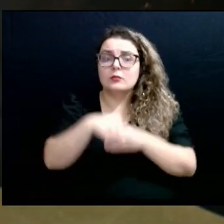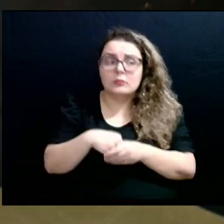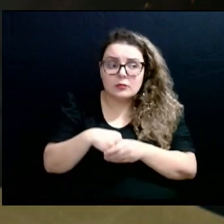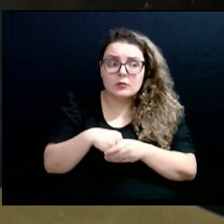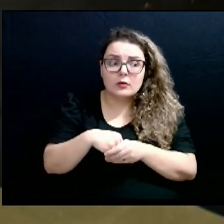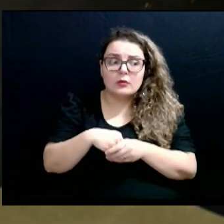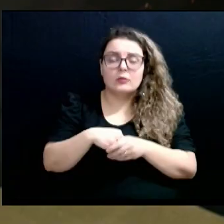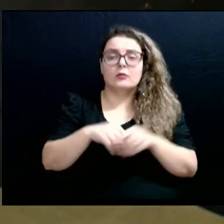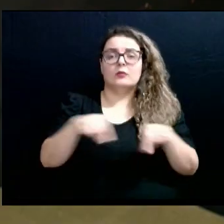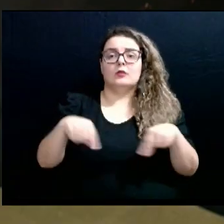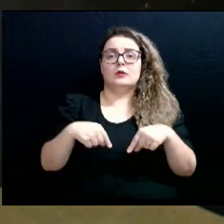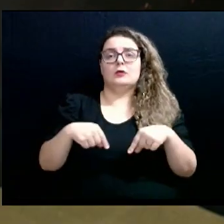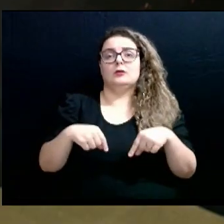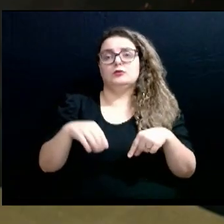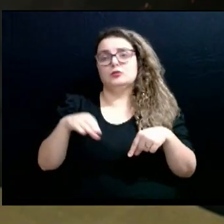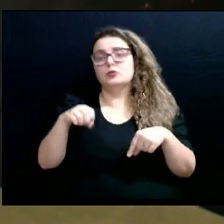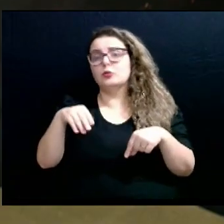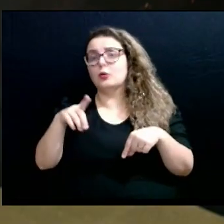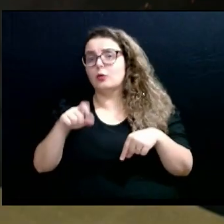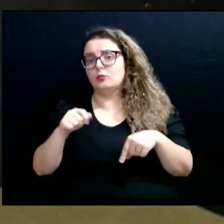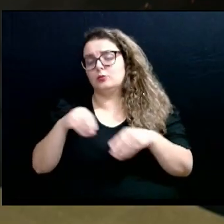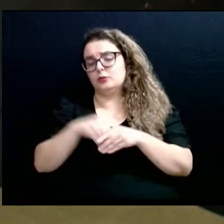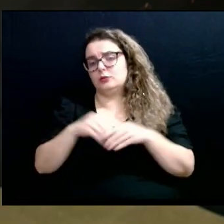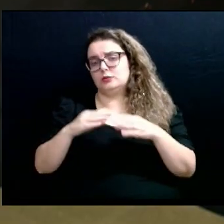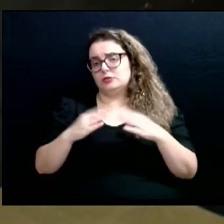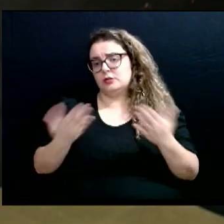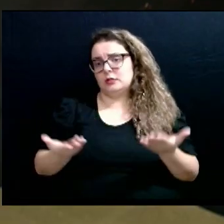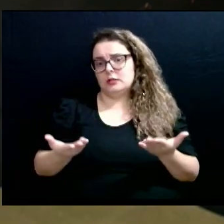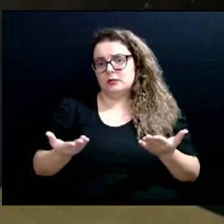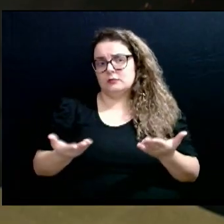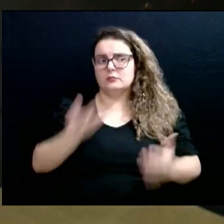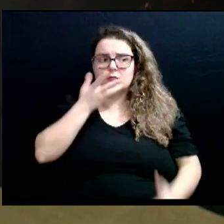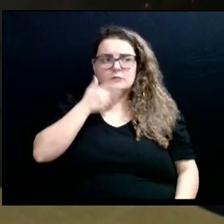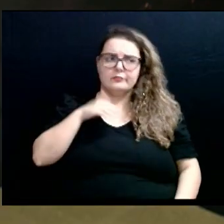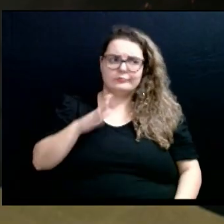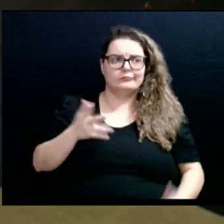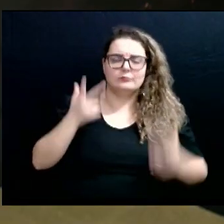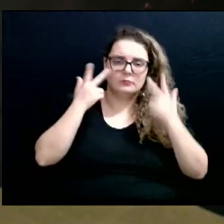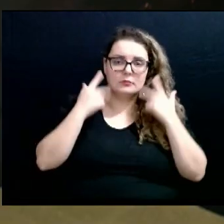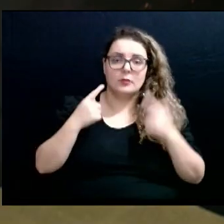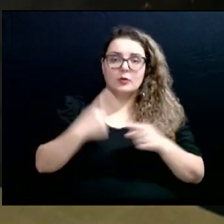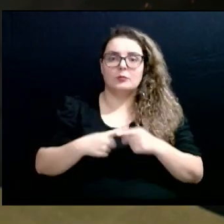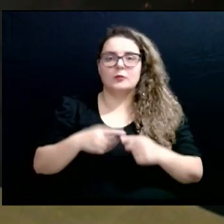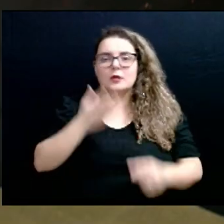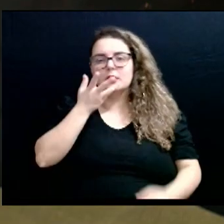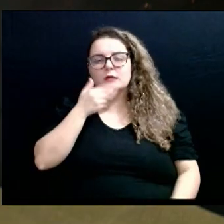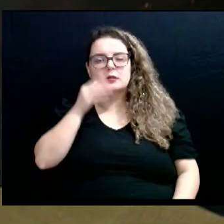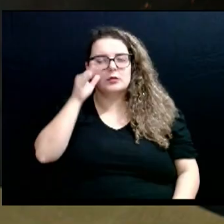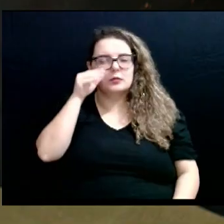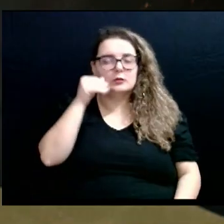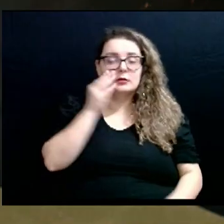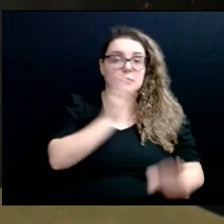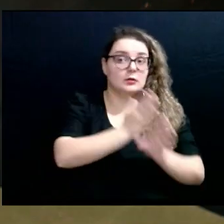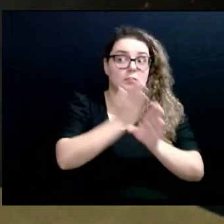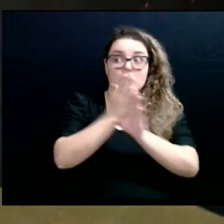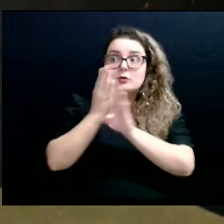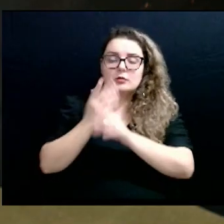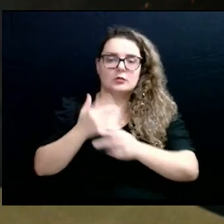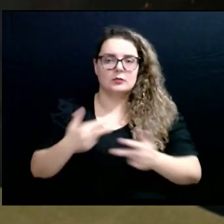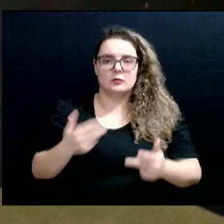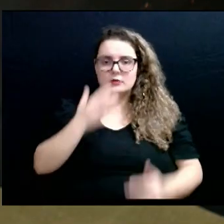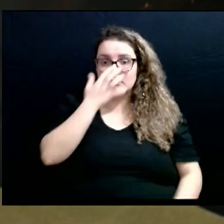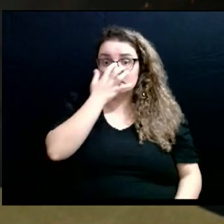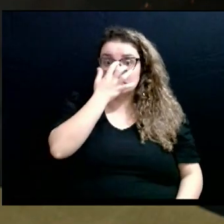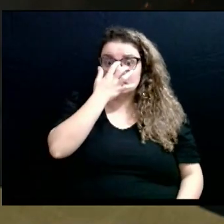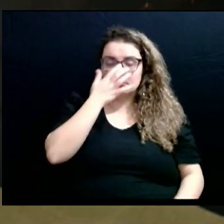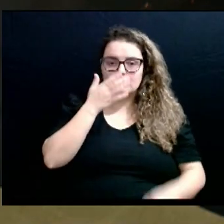quando a gente fala de criança, isso é mais suscetível, por quê? Porque a criança ela é curiosa, ela está descobrindo o mundo e de repente entrou ali e